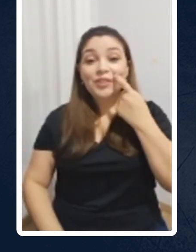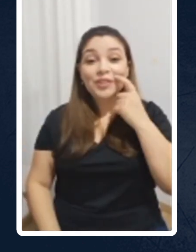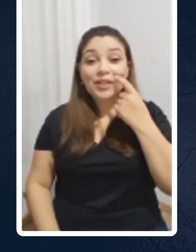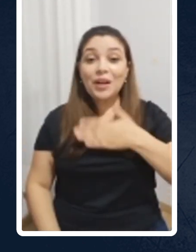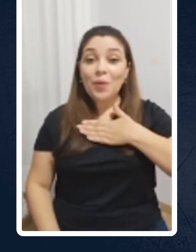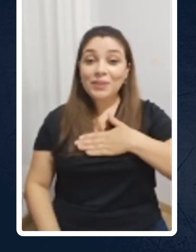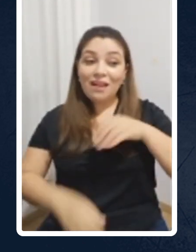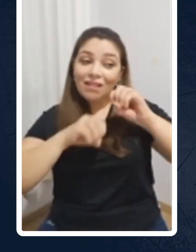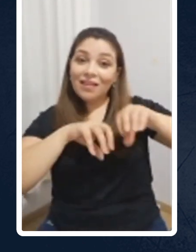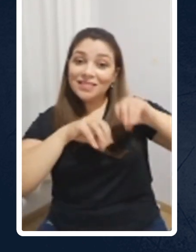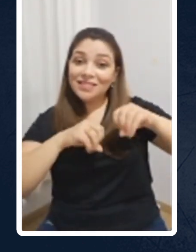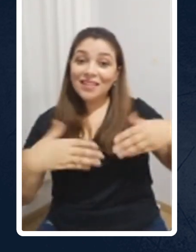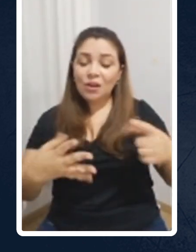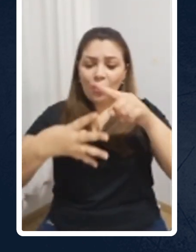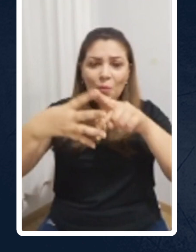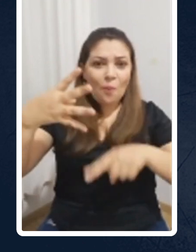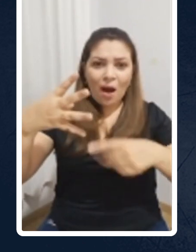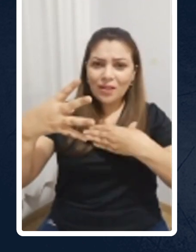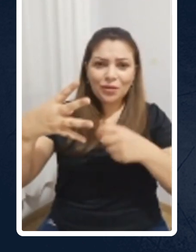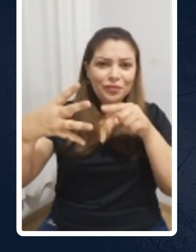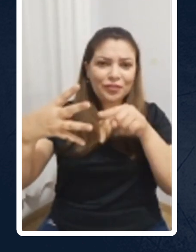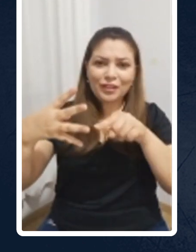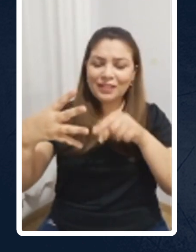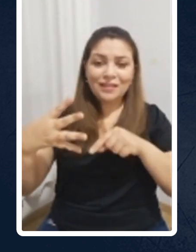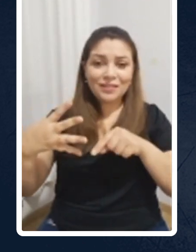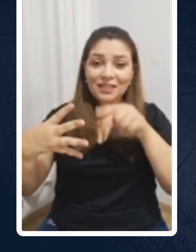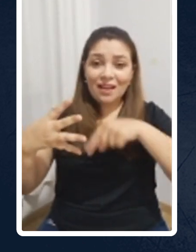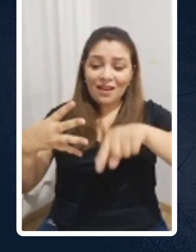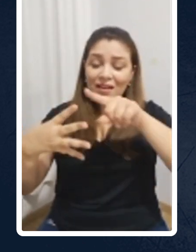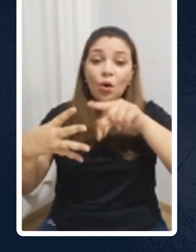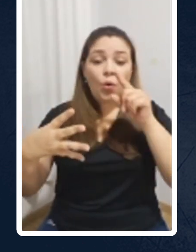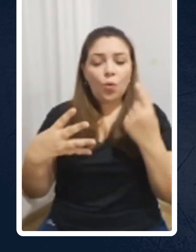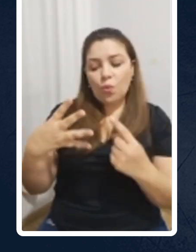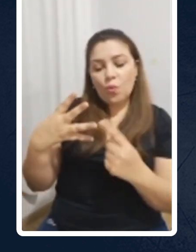os meus 4 filhos, quando chegaram, um deles tinha dificuldade de comunicação oral.